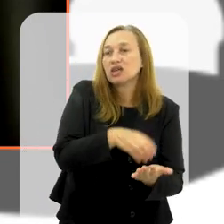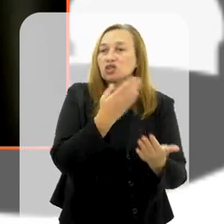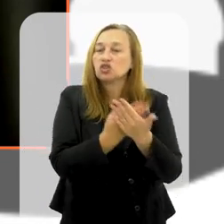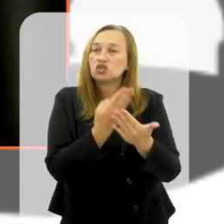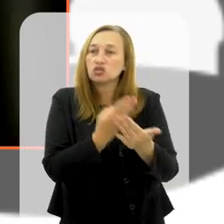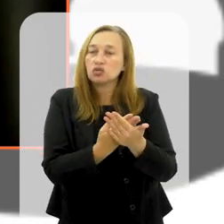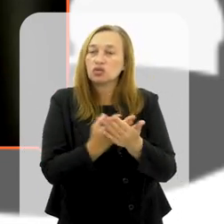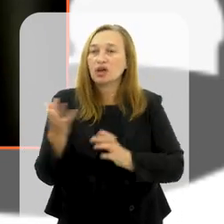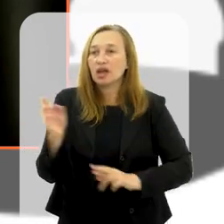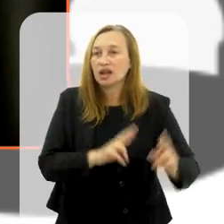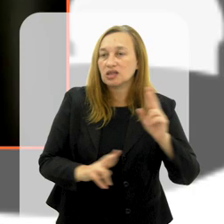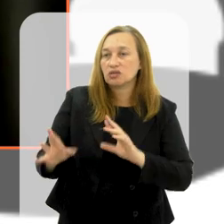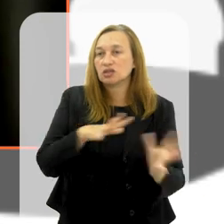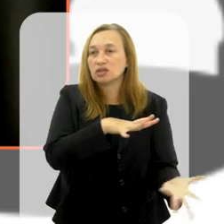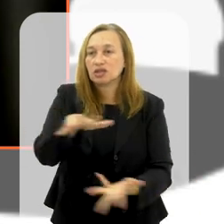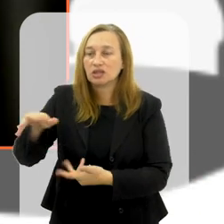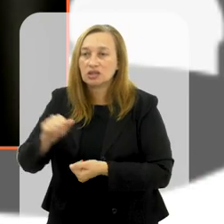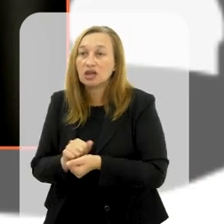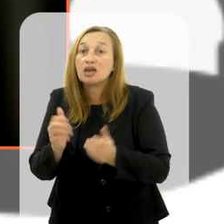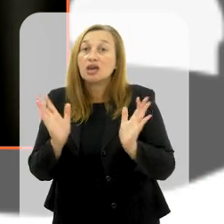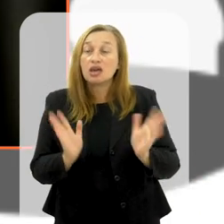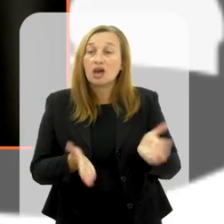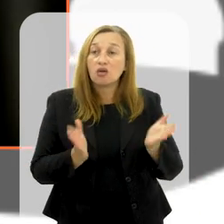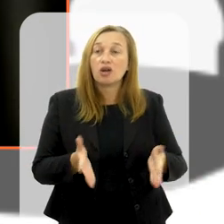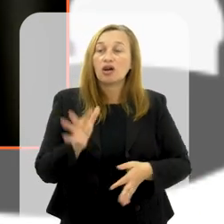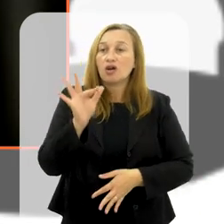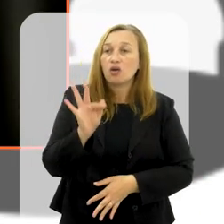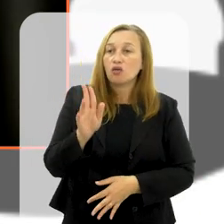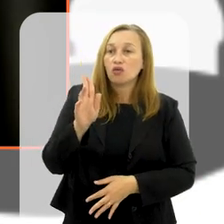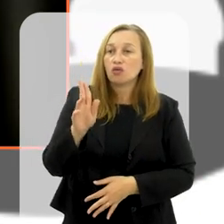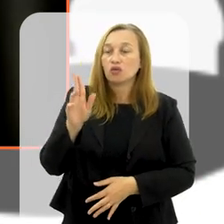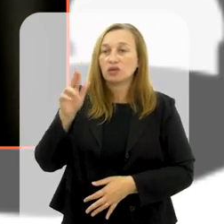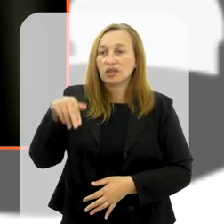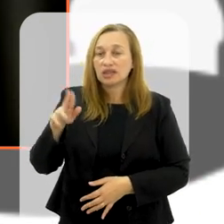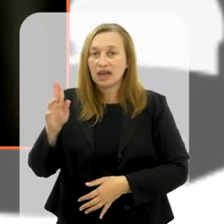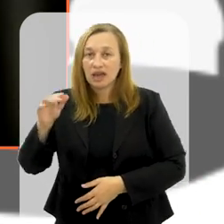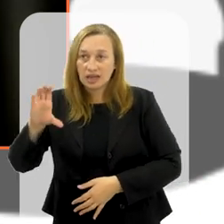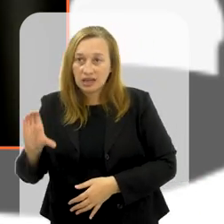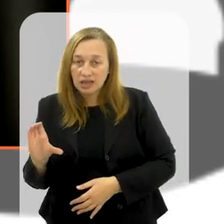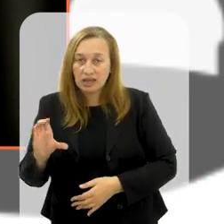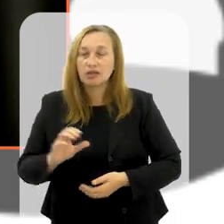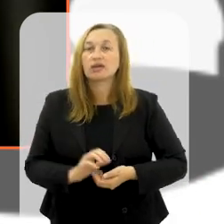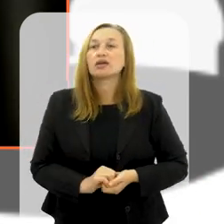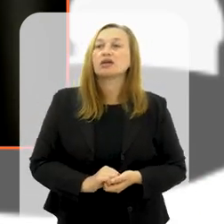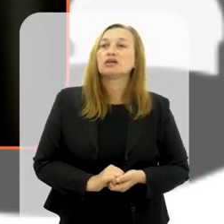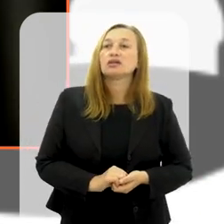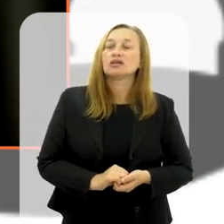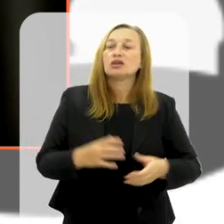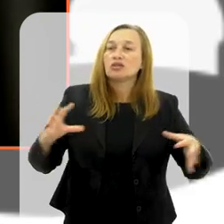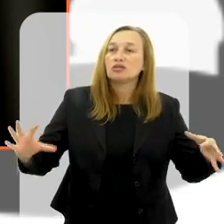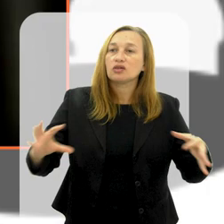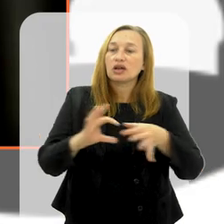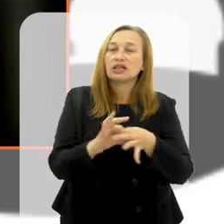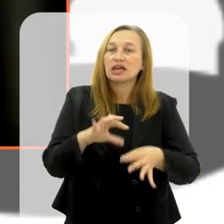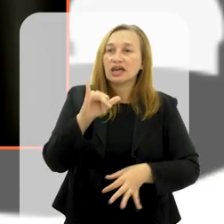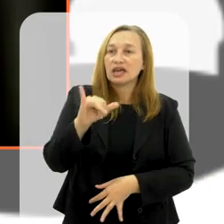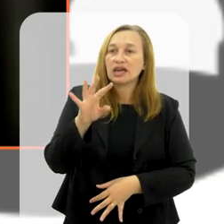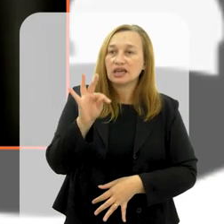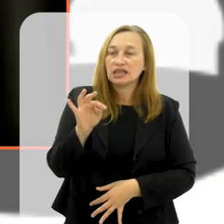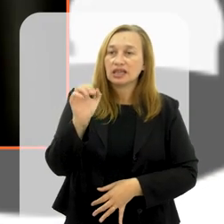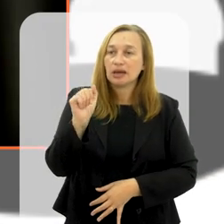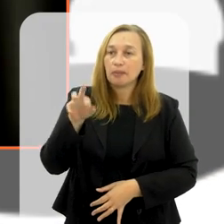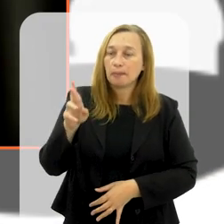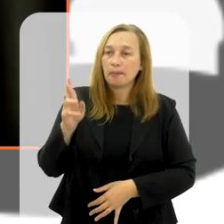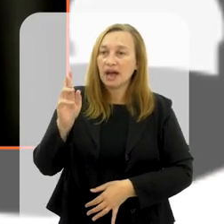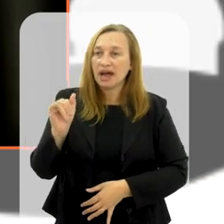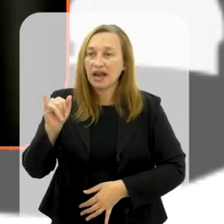em Relações Internacionais, e aqui agora a FUNAG, que é a Fundação Alexandre de Gusmão, vinculada ao Itamaraty. Então,